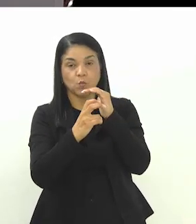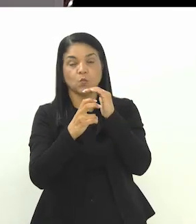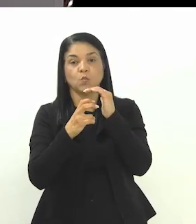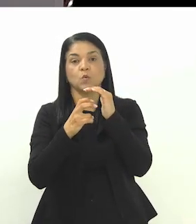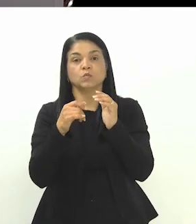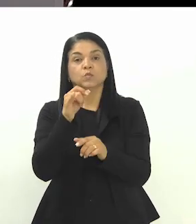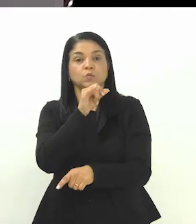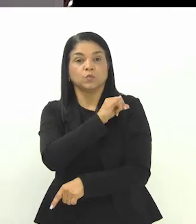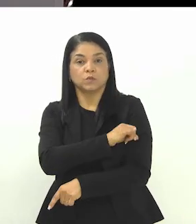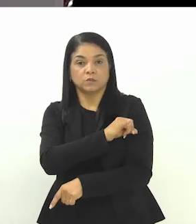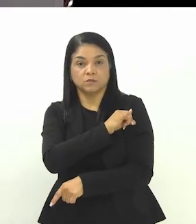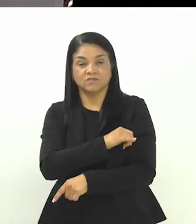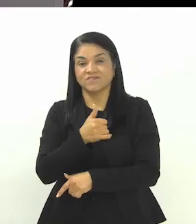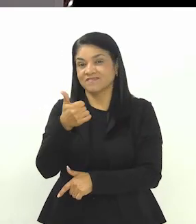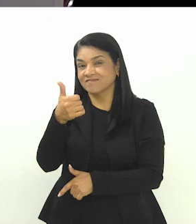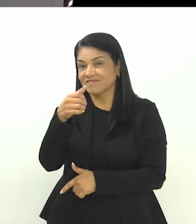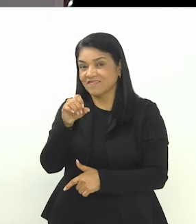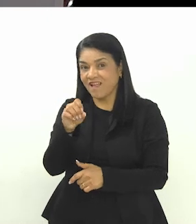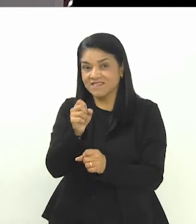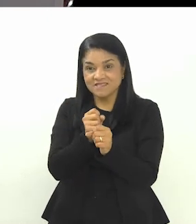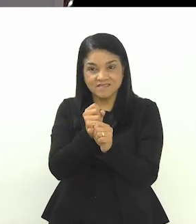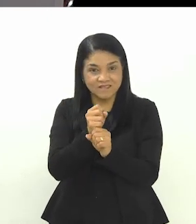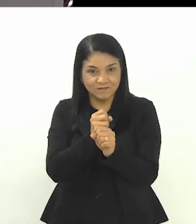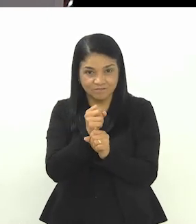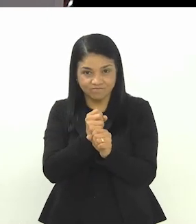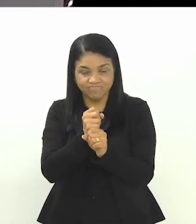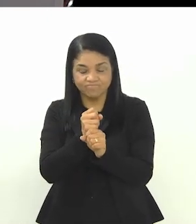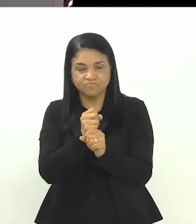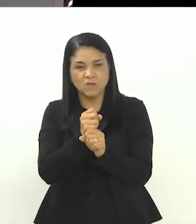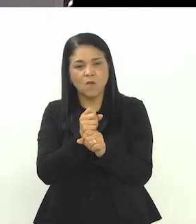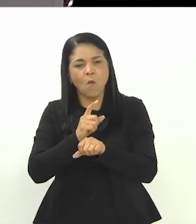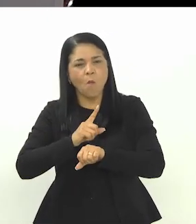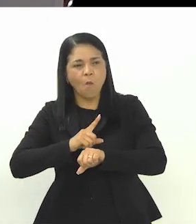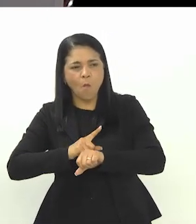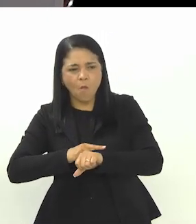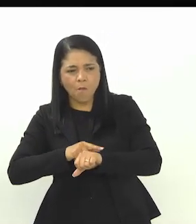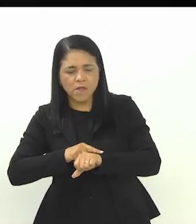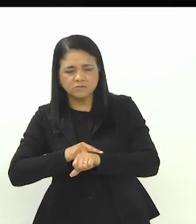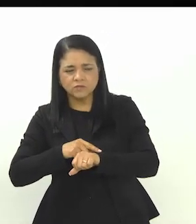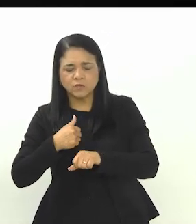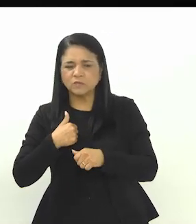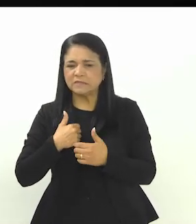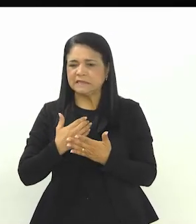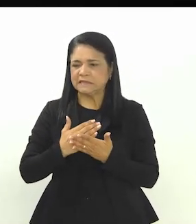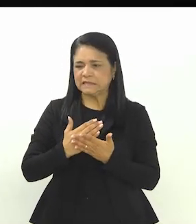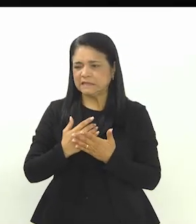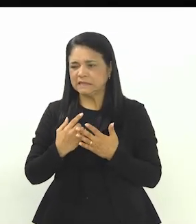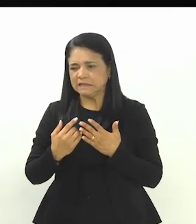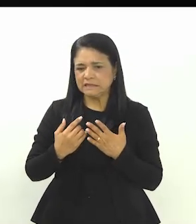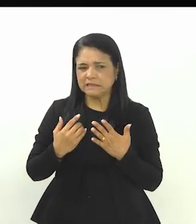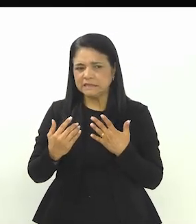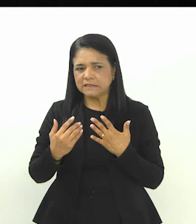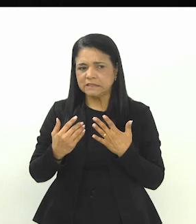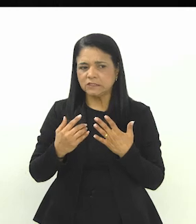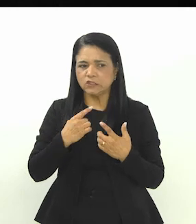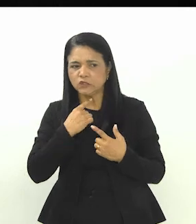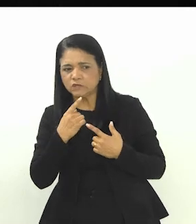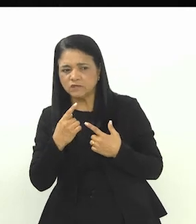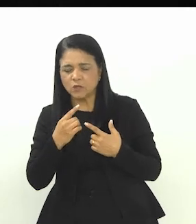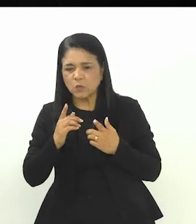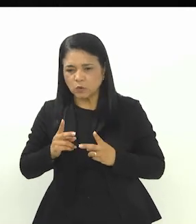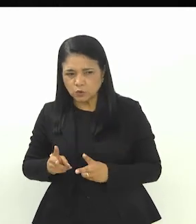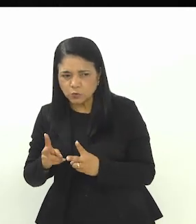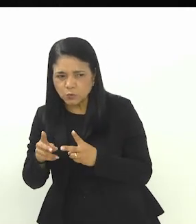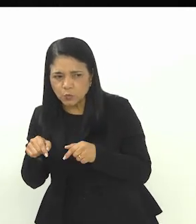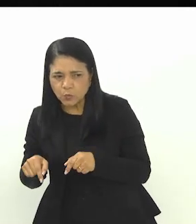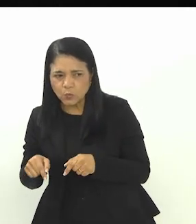Companhia Metropolitana do Rio de Janeiro, durante 10 anos. E teve uma hora que eu tive esse mesmo dilema que você. Eu